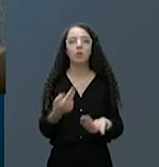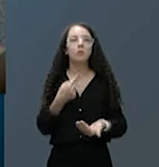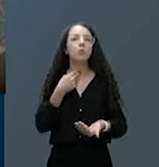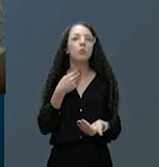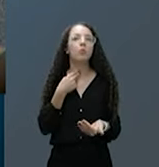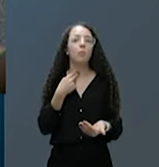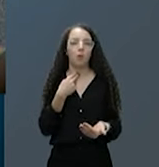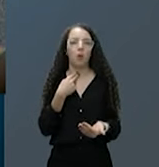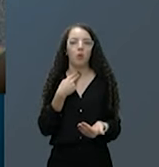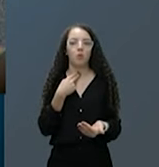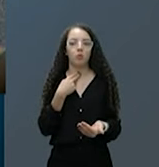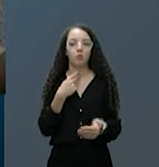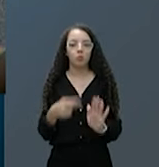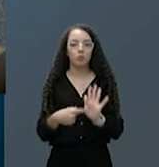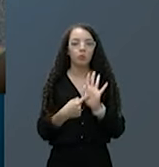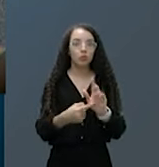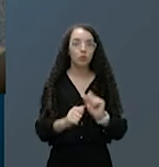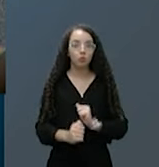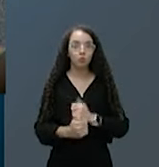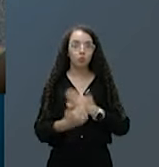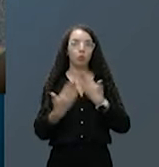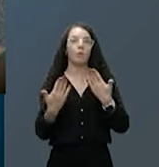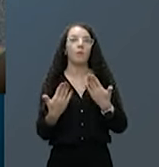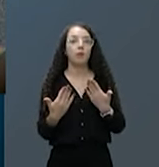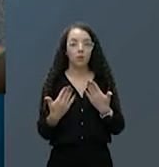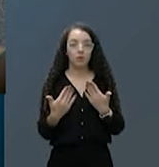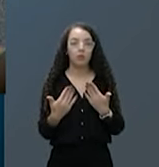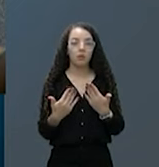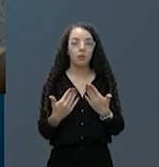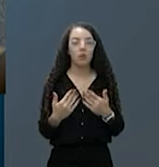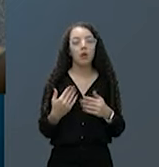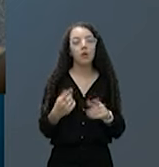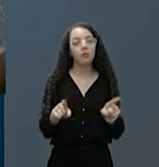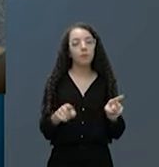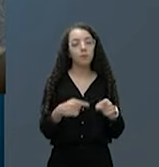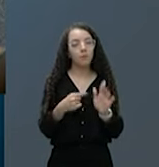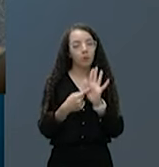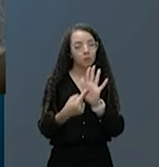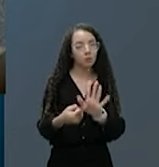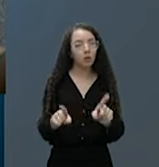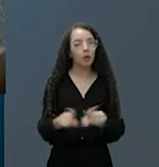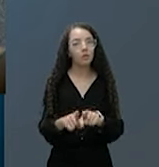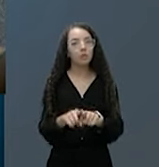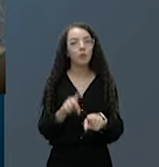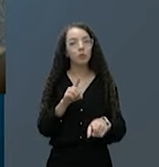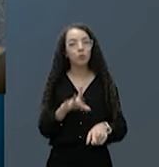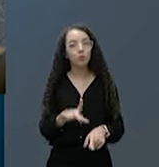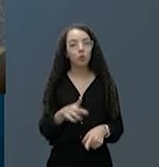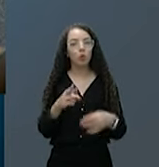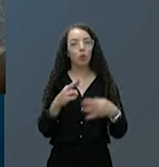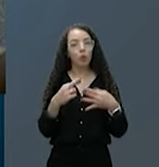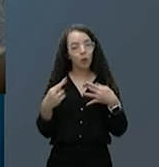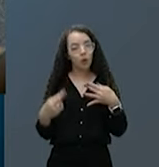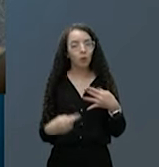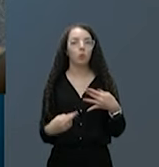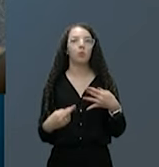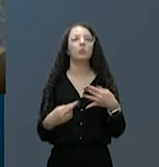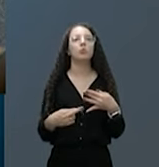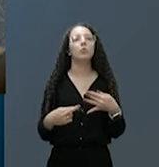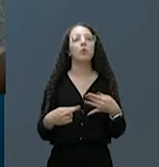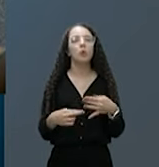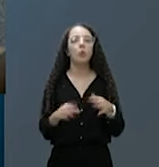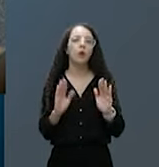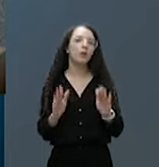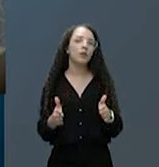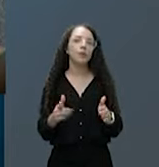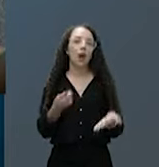flagrante, ela seja evidente, de modo a demonstrar que a mera interposição daquele recurso já se qualifica como uma medida